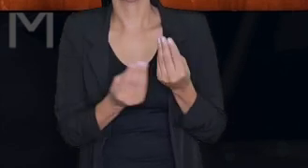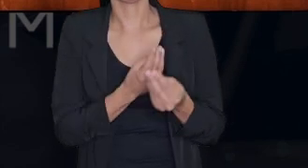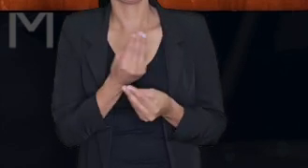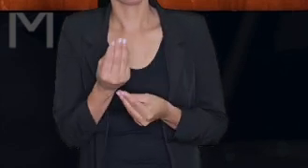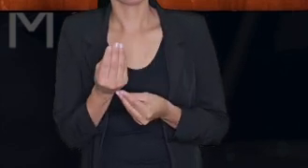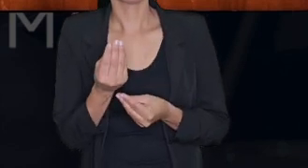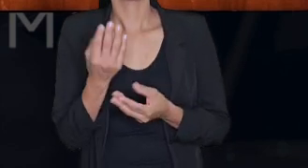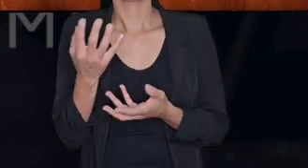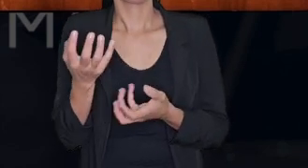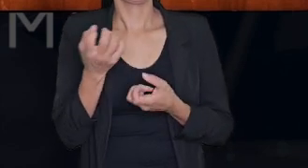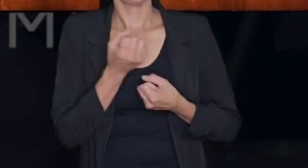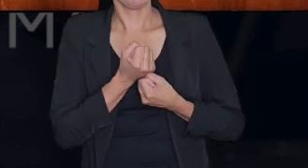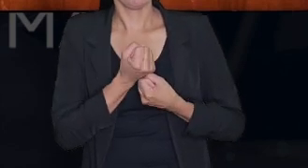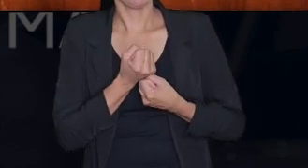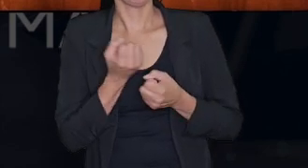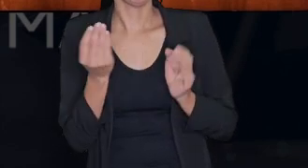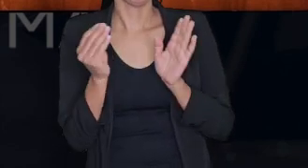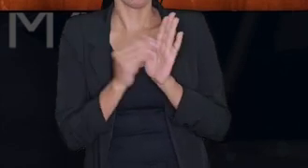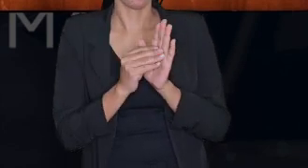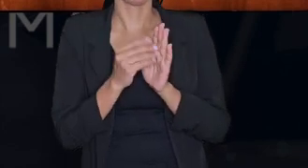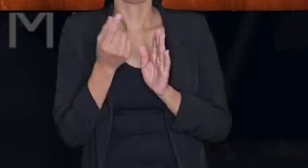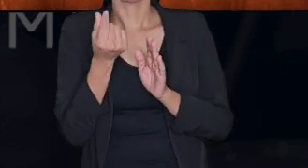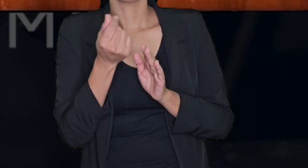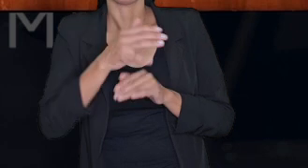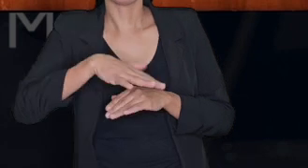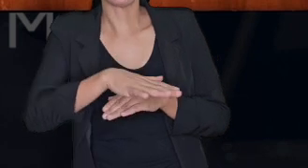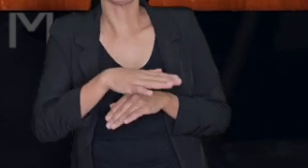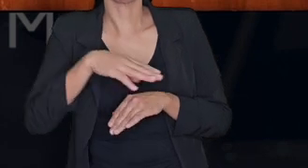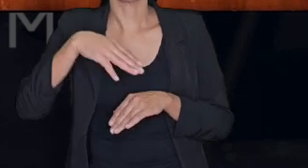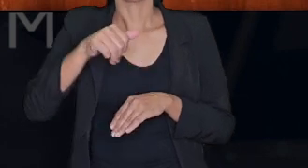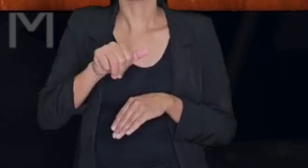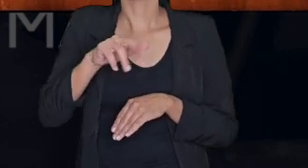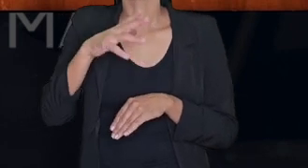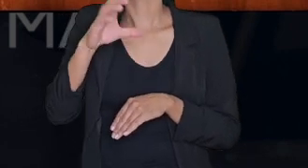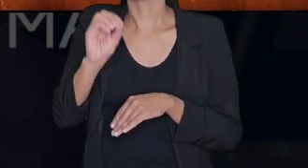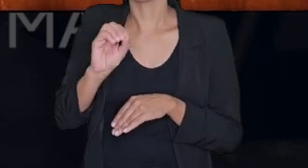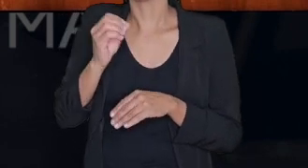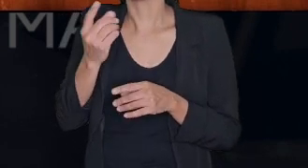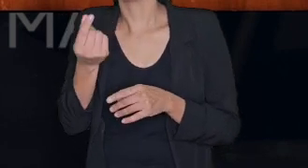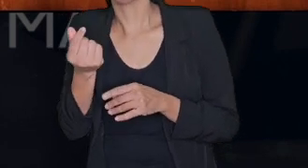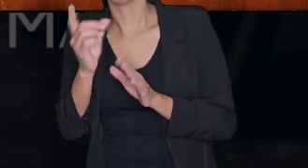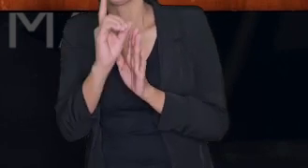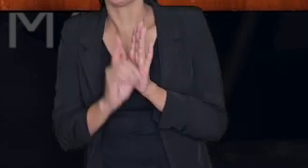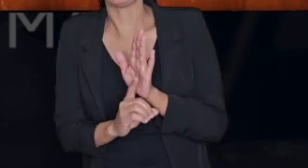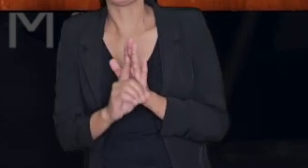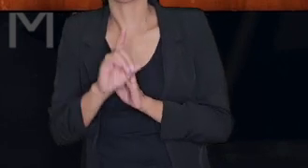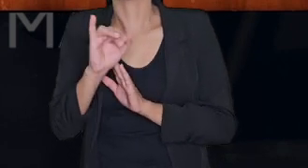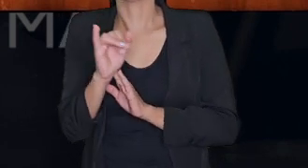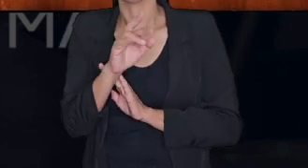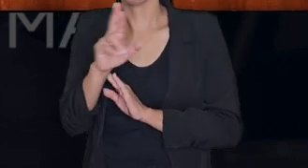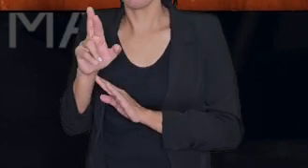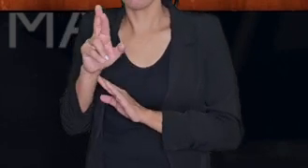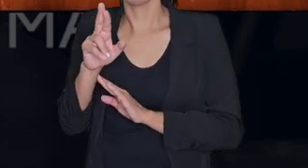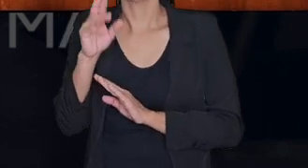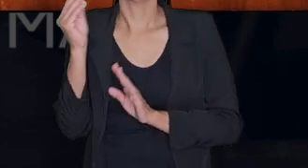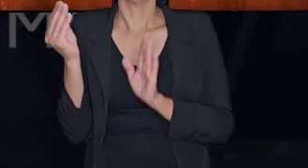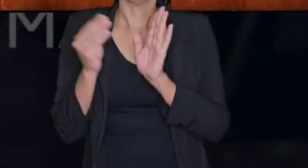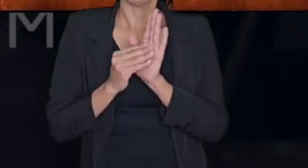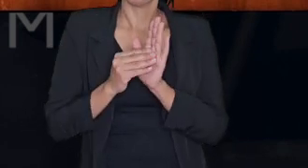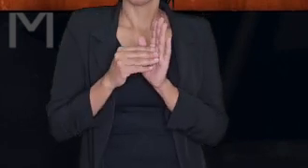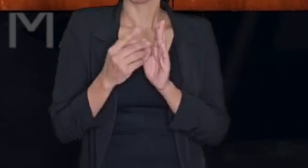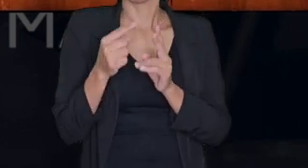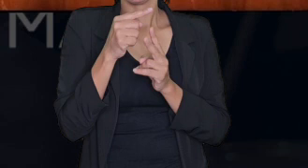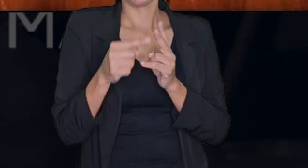declaração final de espólio, dizer que receberam, porque eles podem colocar valor de mercado ou valor